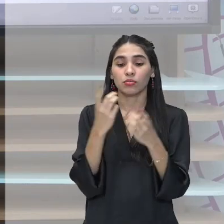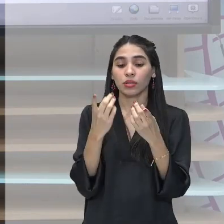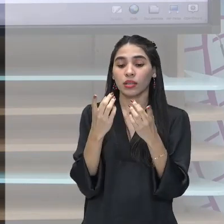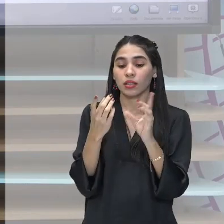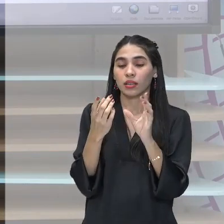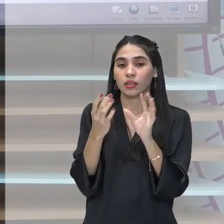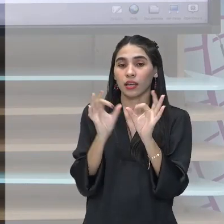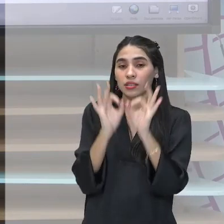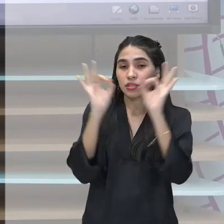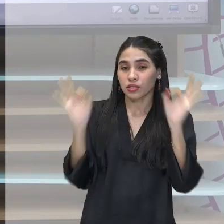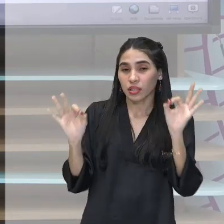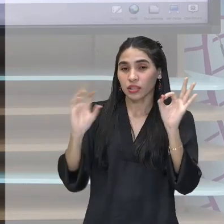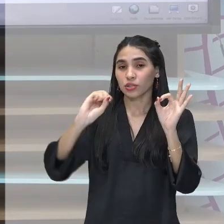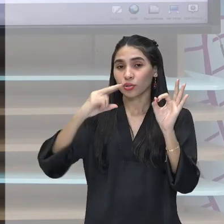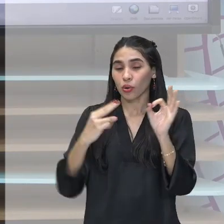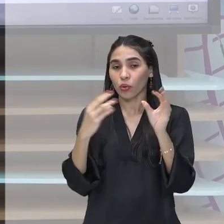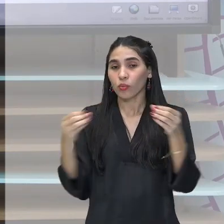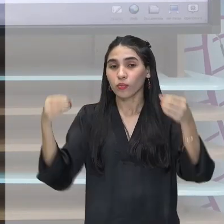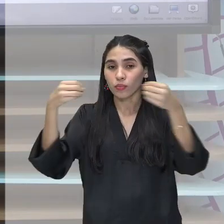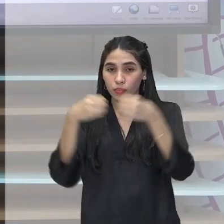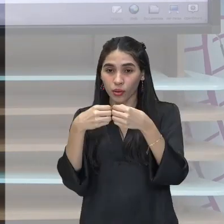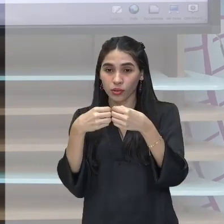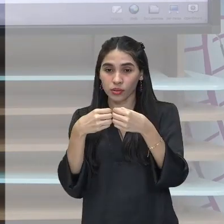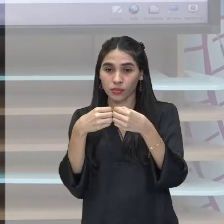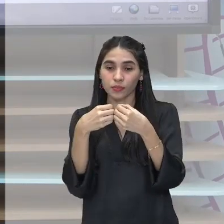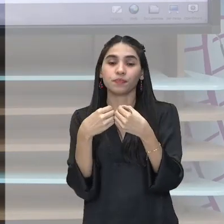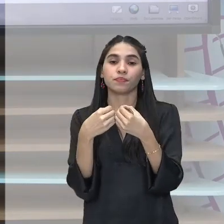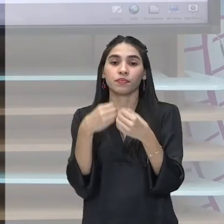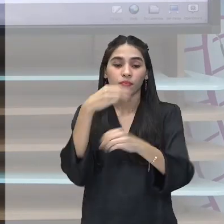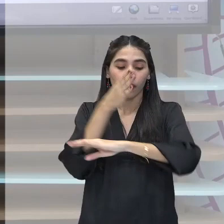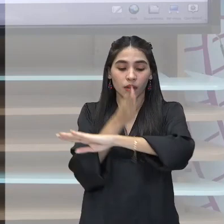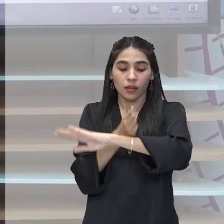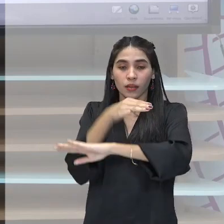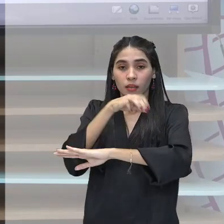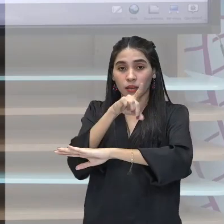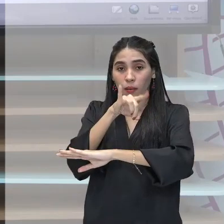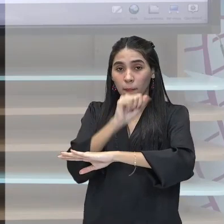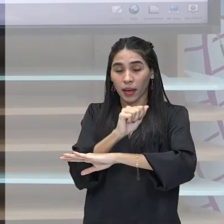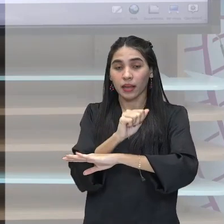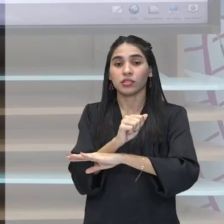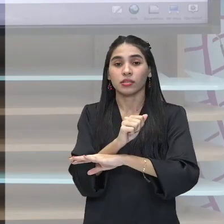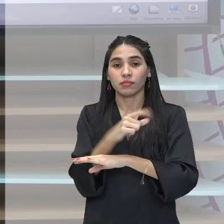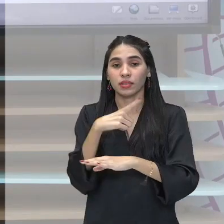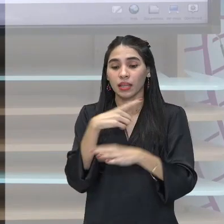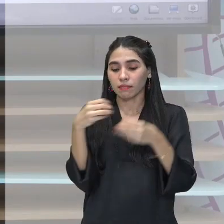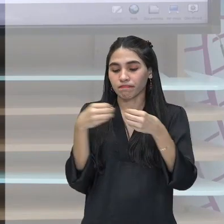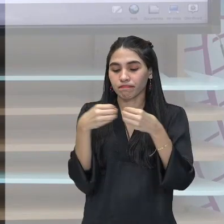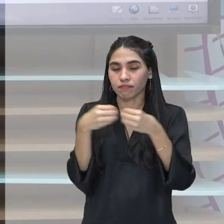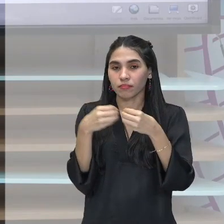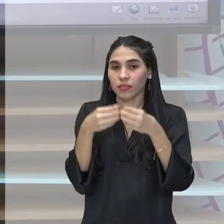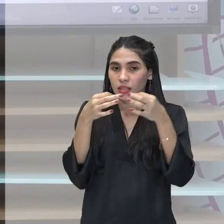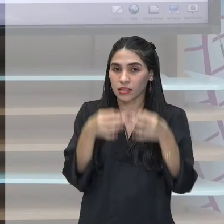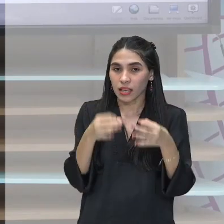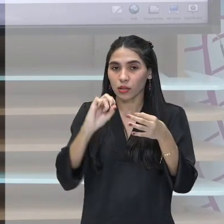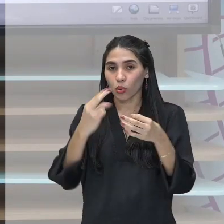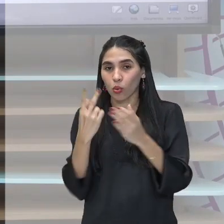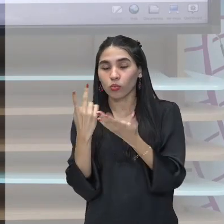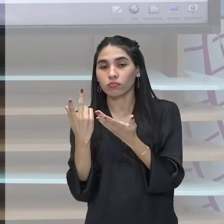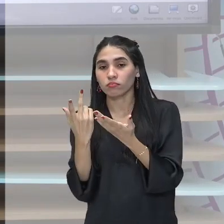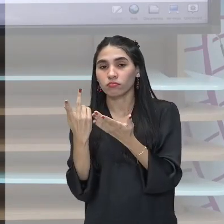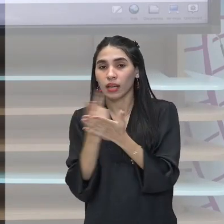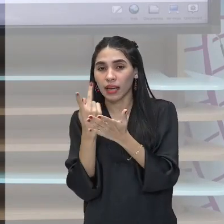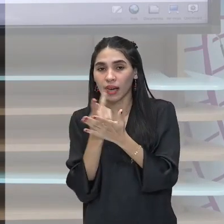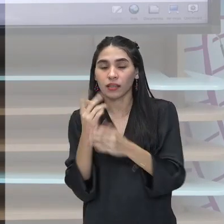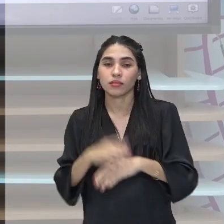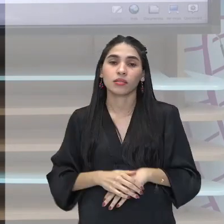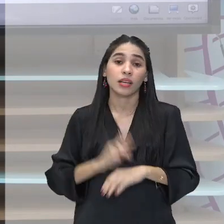distante ou o quão próximo da média esses resultados estavam corretos. E depois